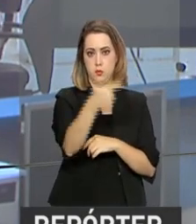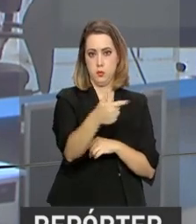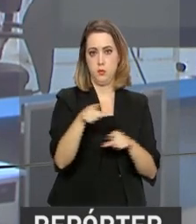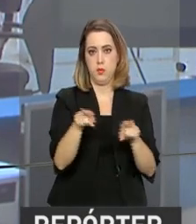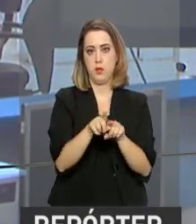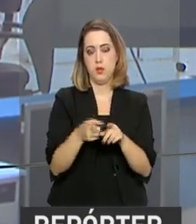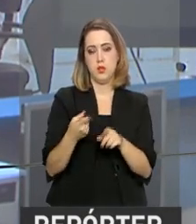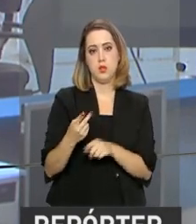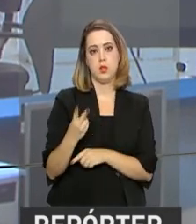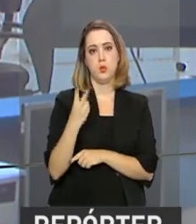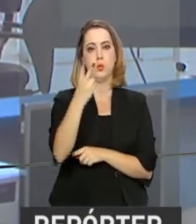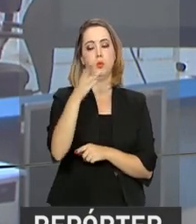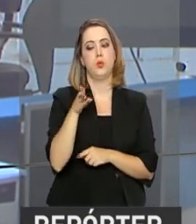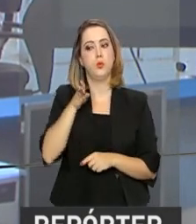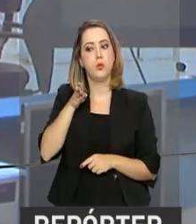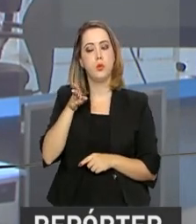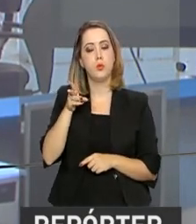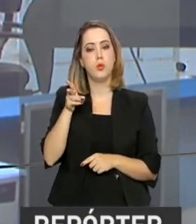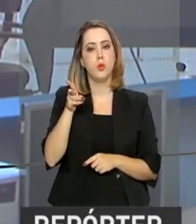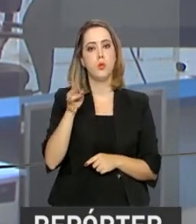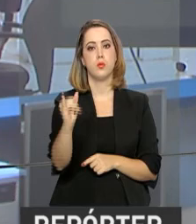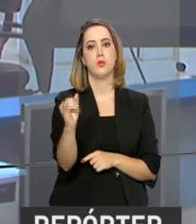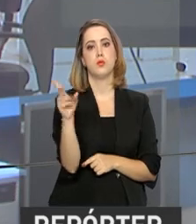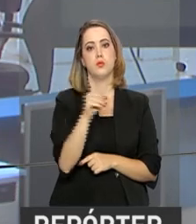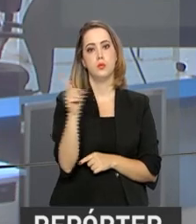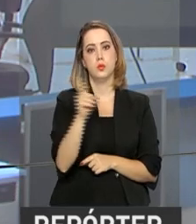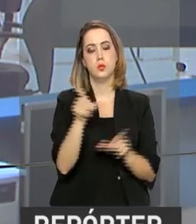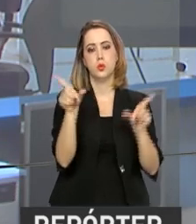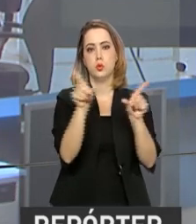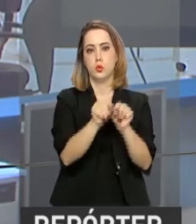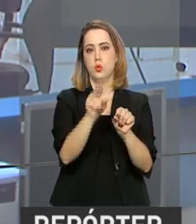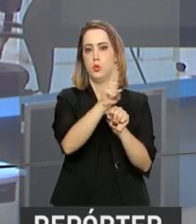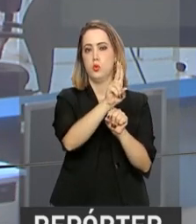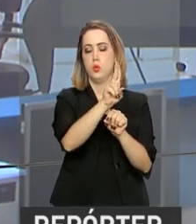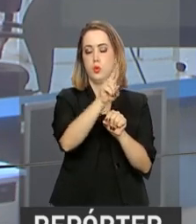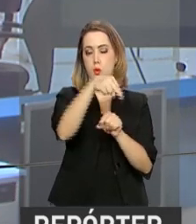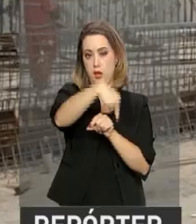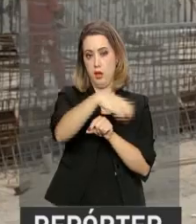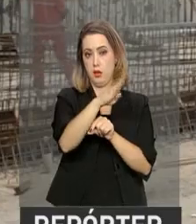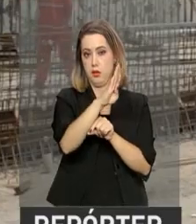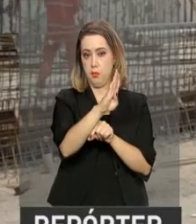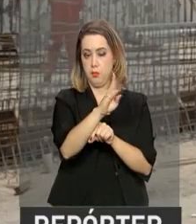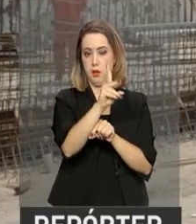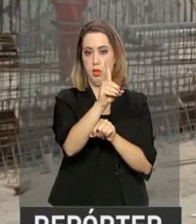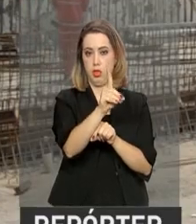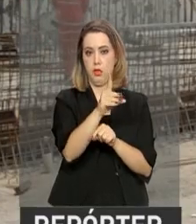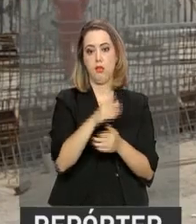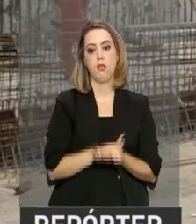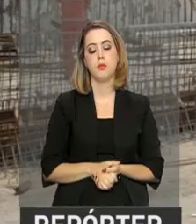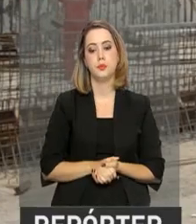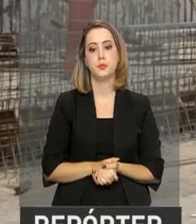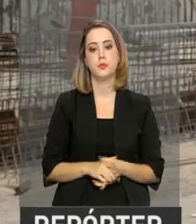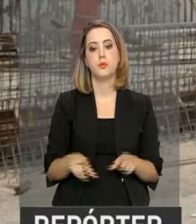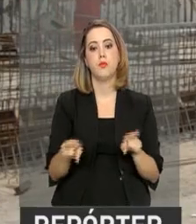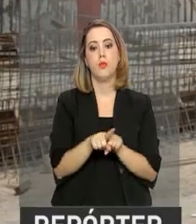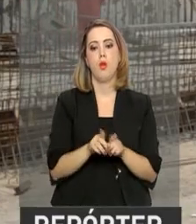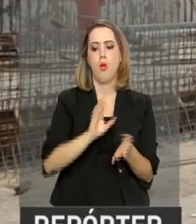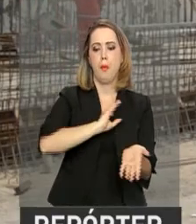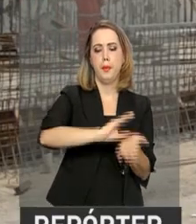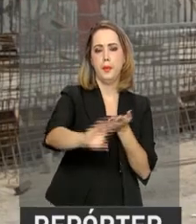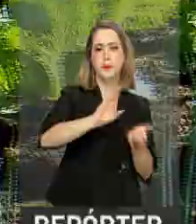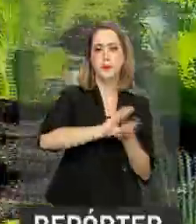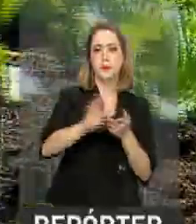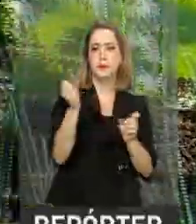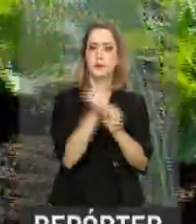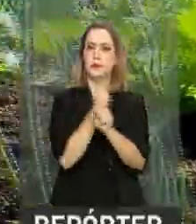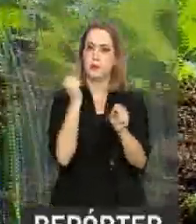investimentos pelo nbb o novo banco de desenvolvimento mais recursos para projetos de infraestrutura